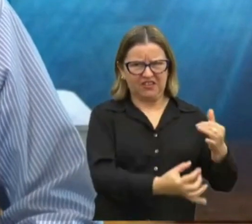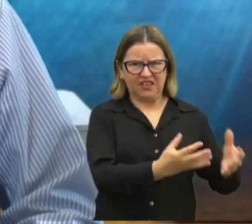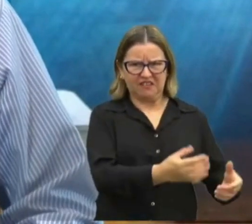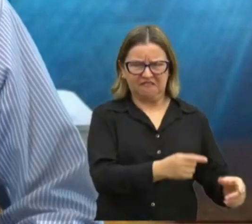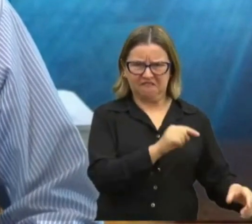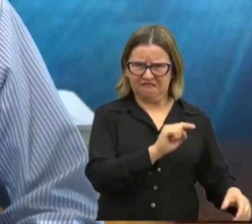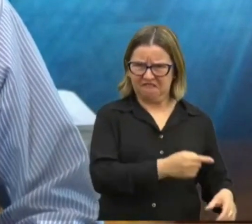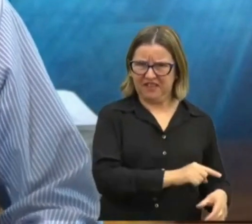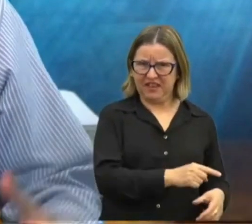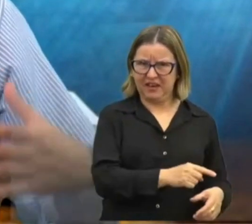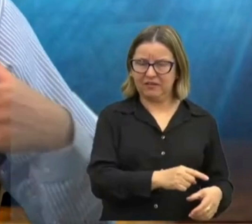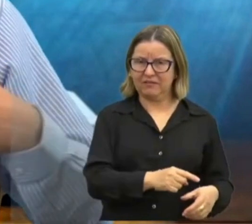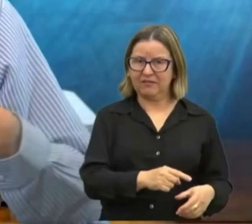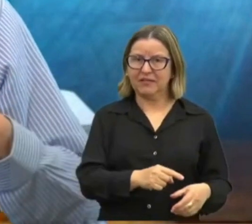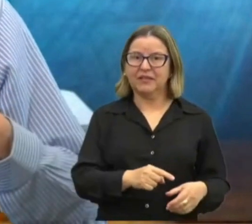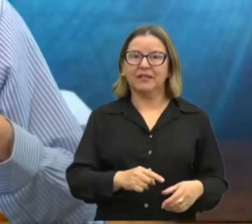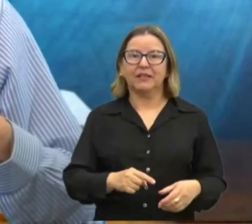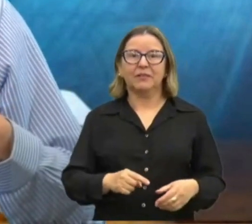conosco. Então,